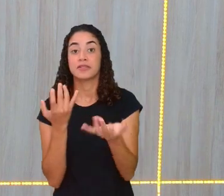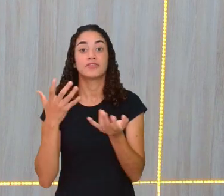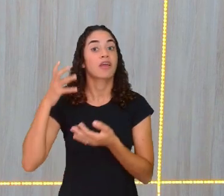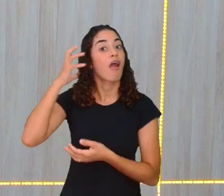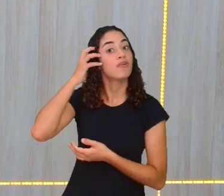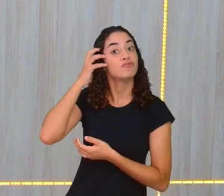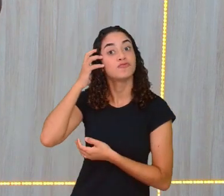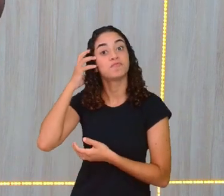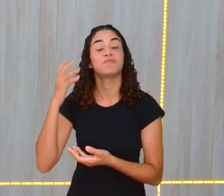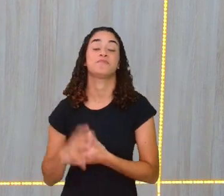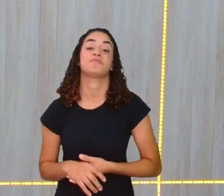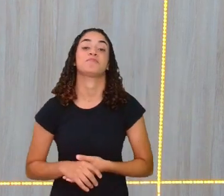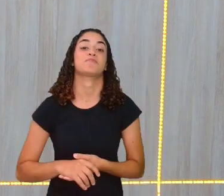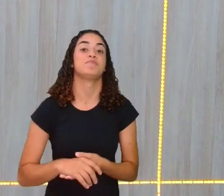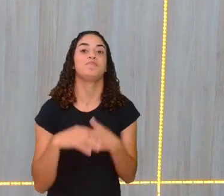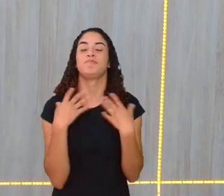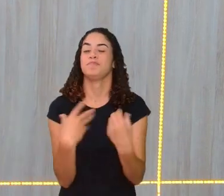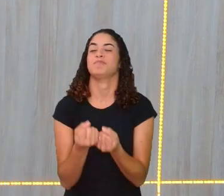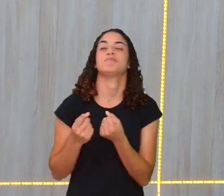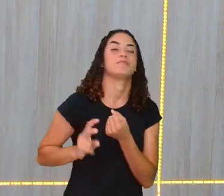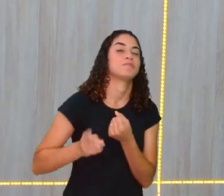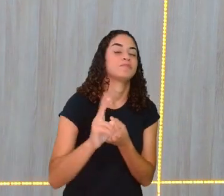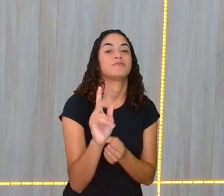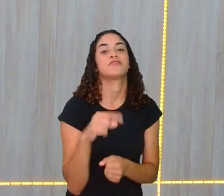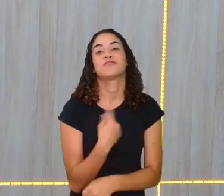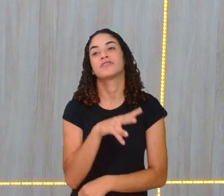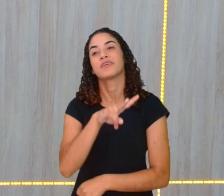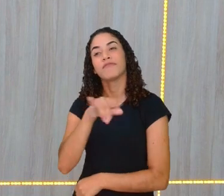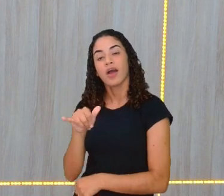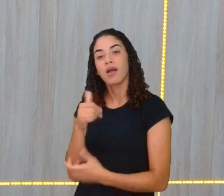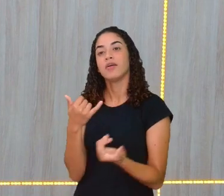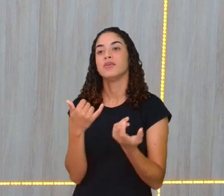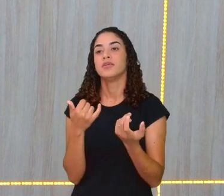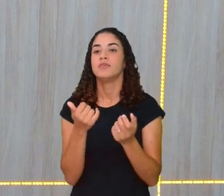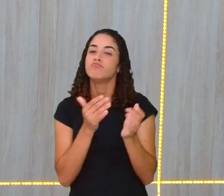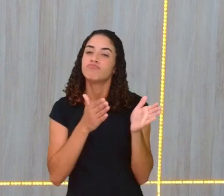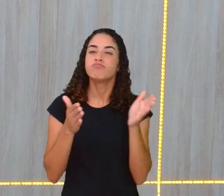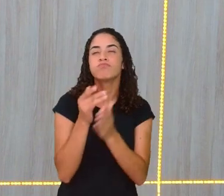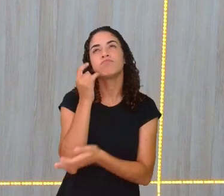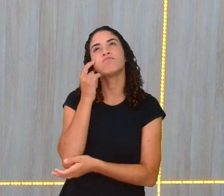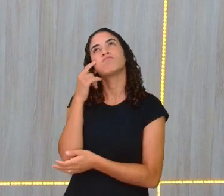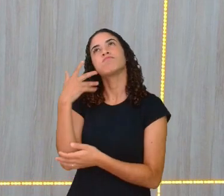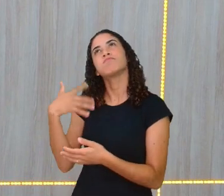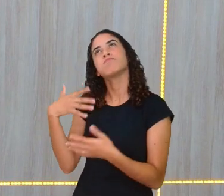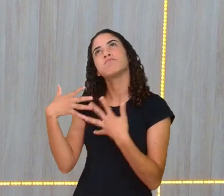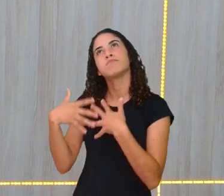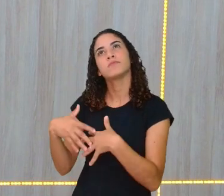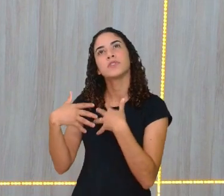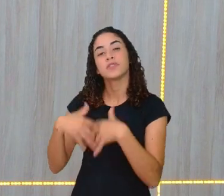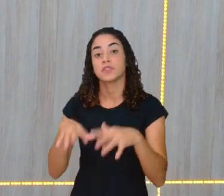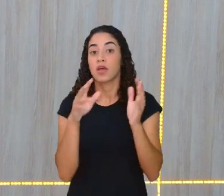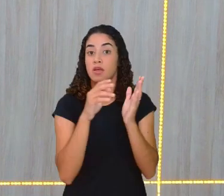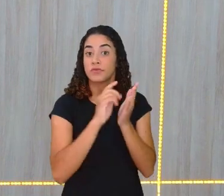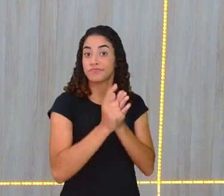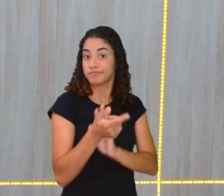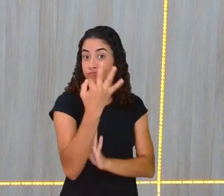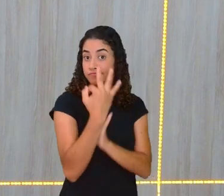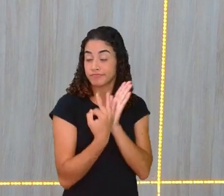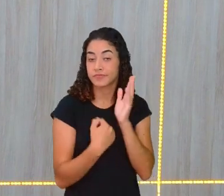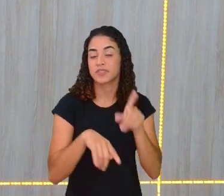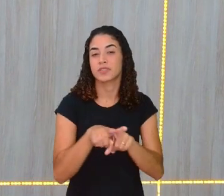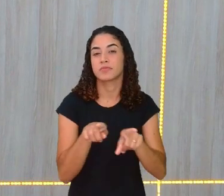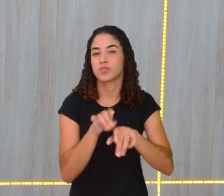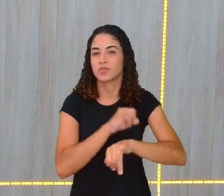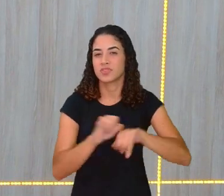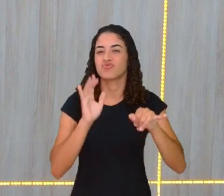o rádio também. Então vamos embora que a gente vai fazer um caminhozinho aí de pensar esse gênero textual. A gente também vem pensando a notícia